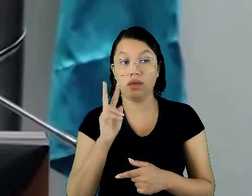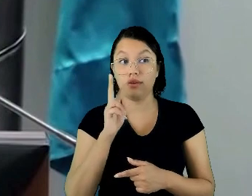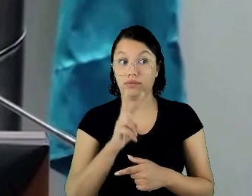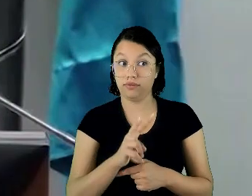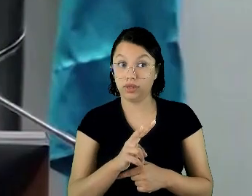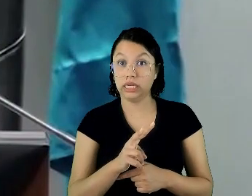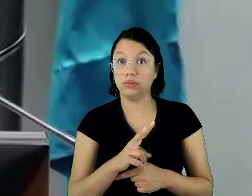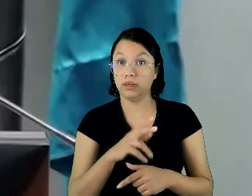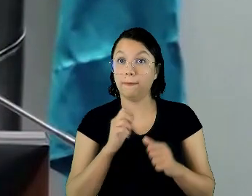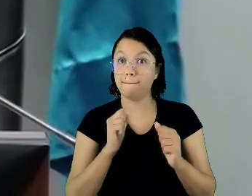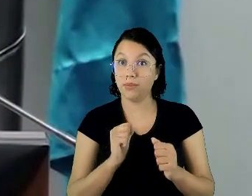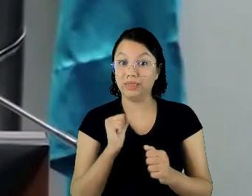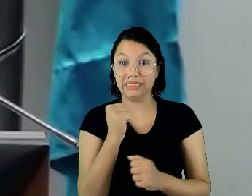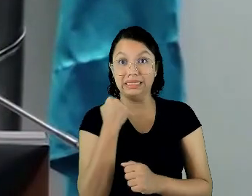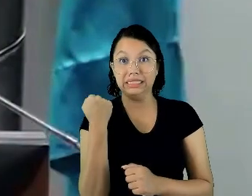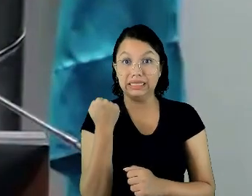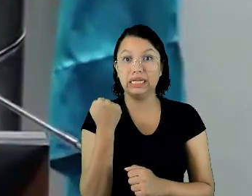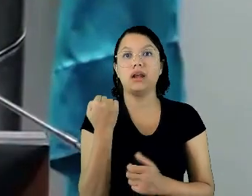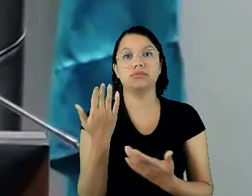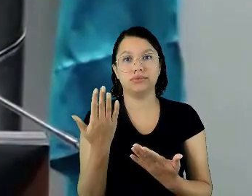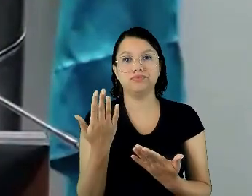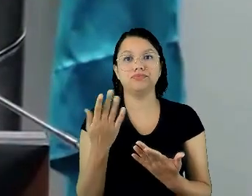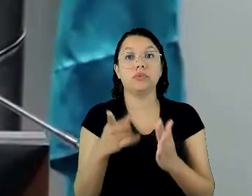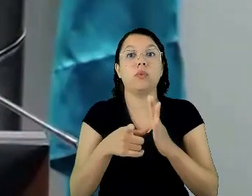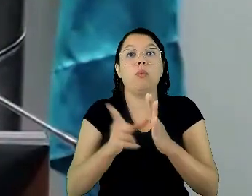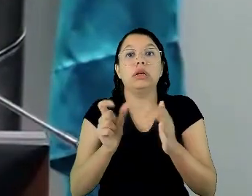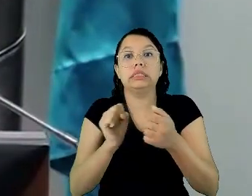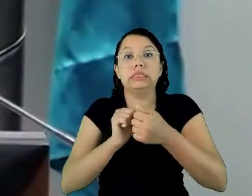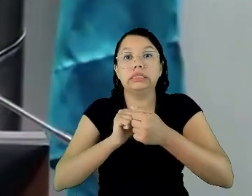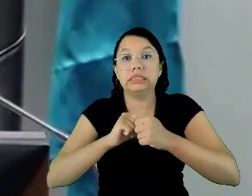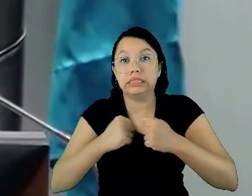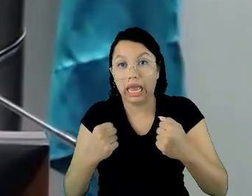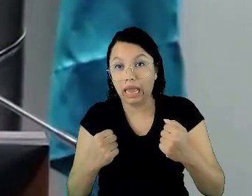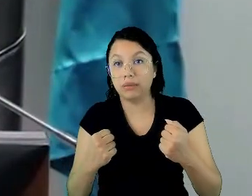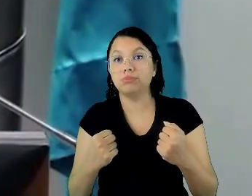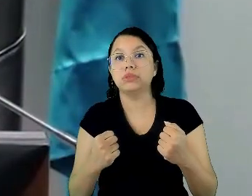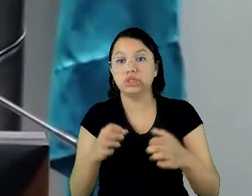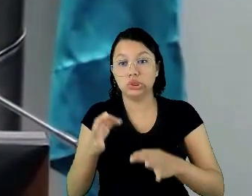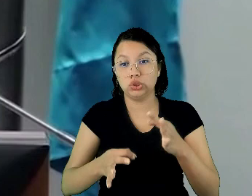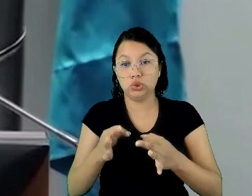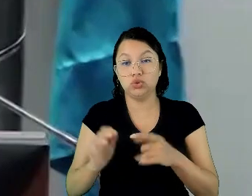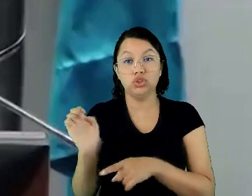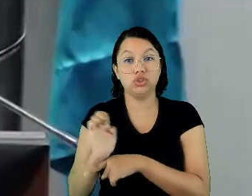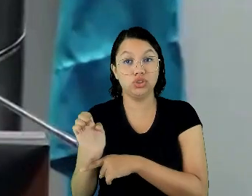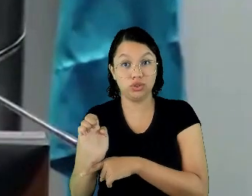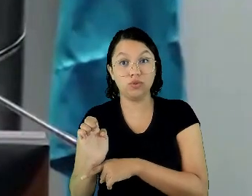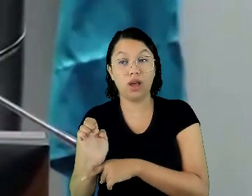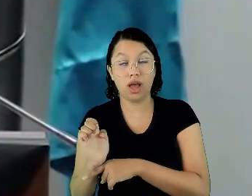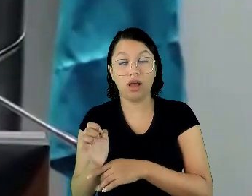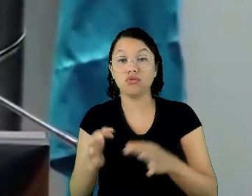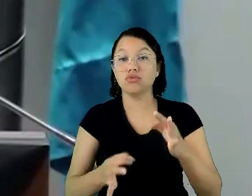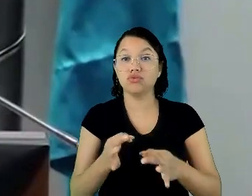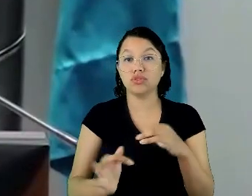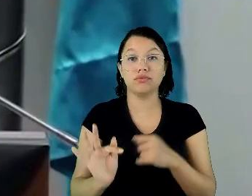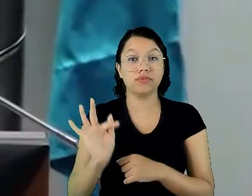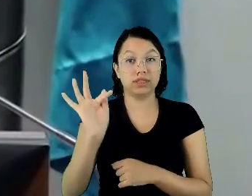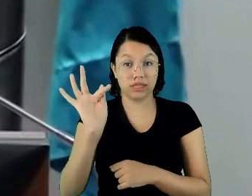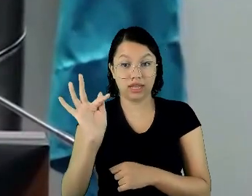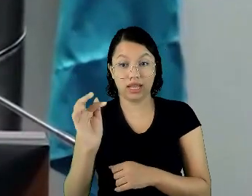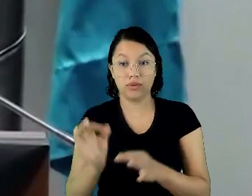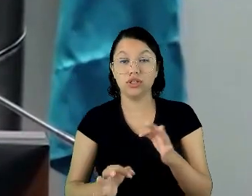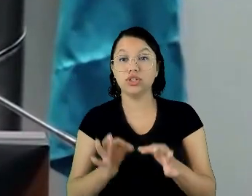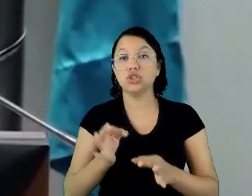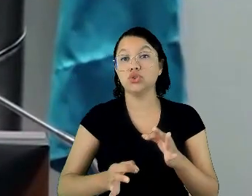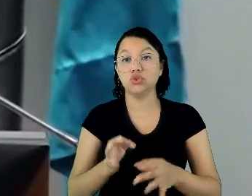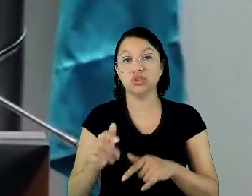que quebremos todos, a Justiça Estadual, a Justiça Federal e a Justiça do Trabalho, é hora de todos